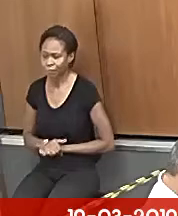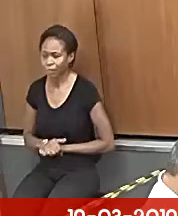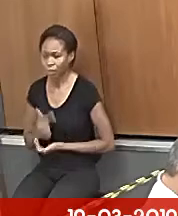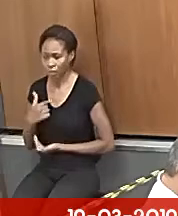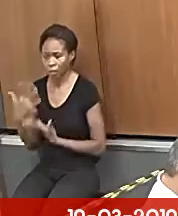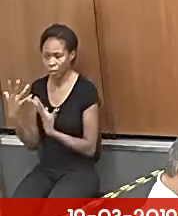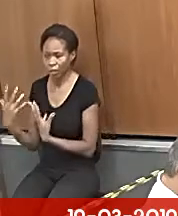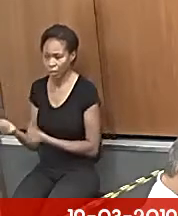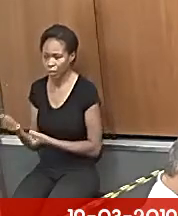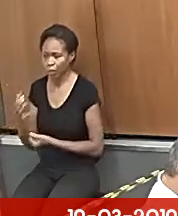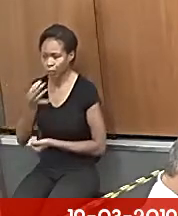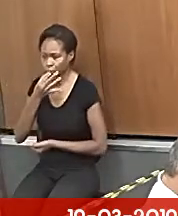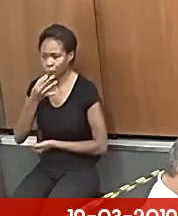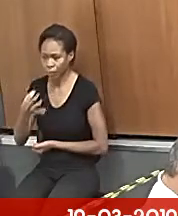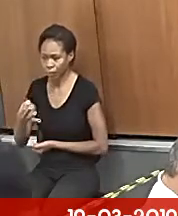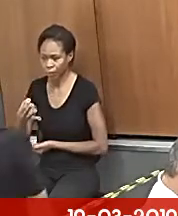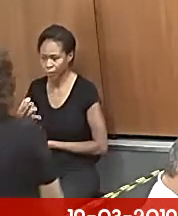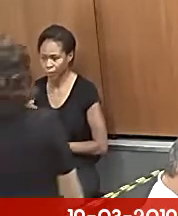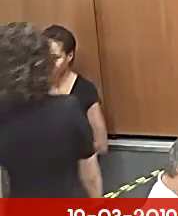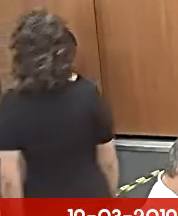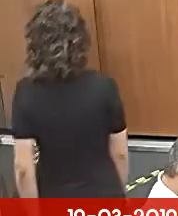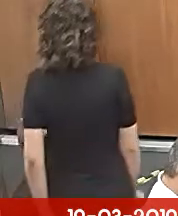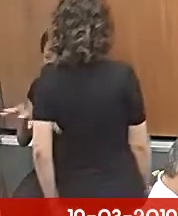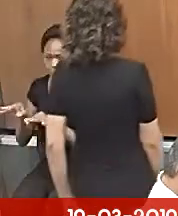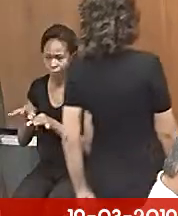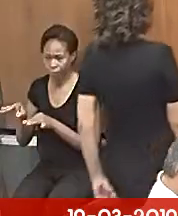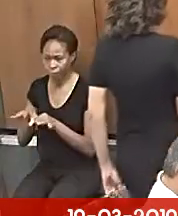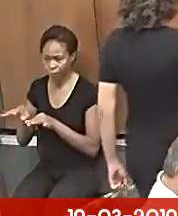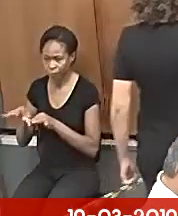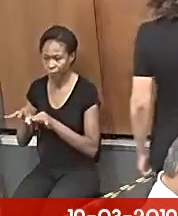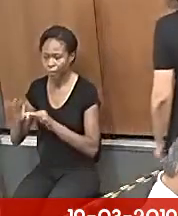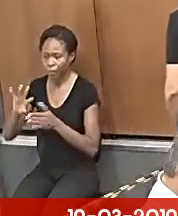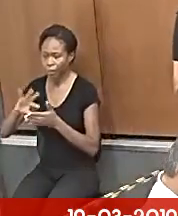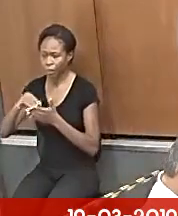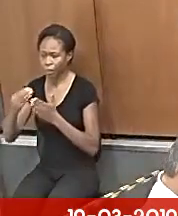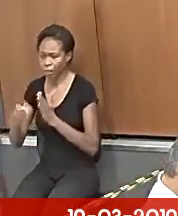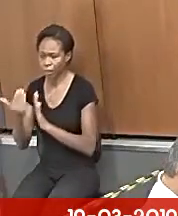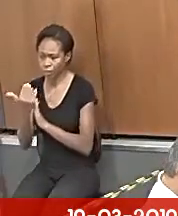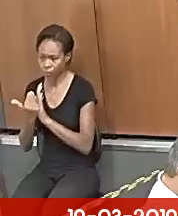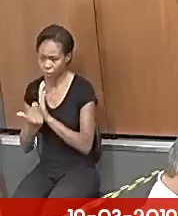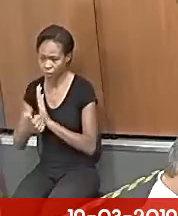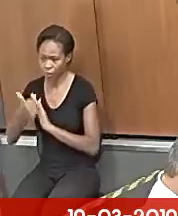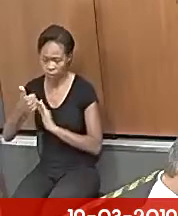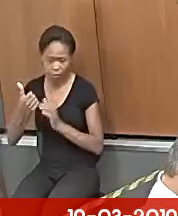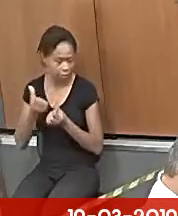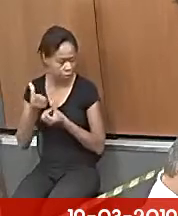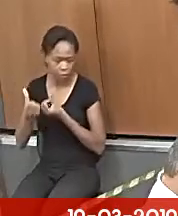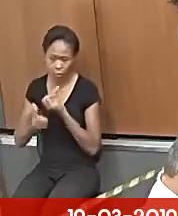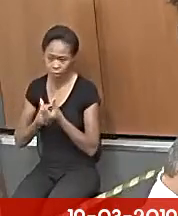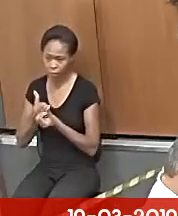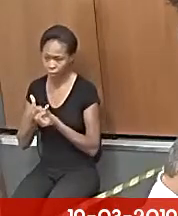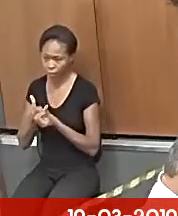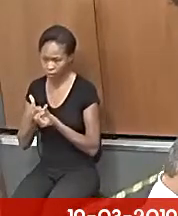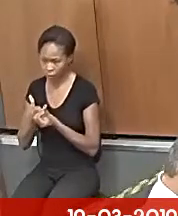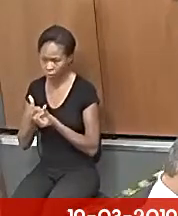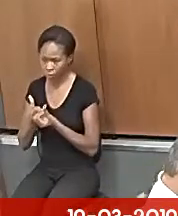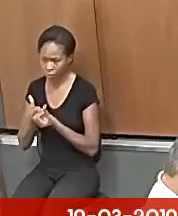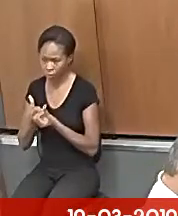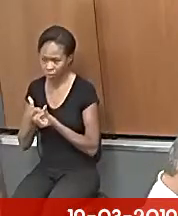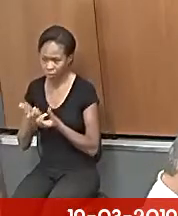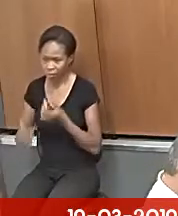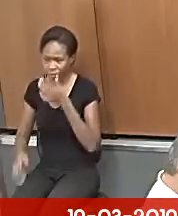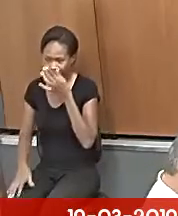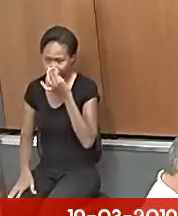vice-presidente da gente preparar o calendário do primeiro semestre hoje também poder através das das falas de cada um